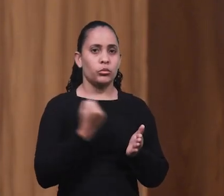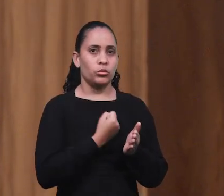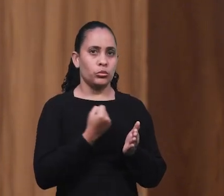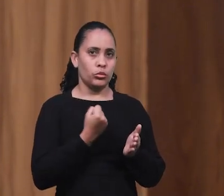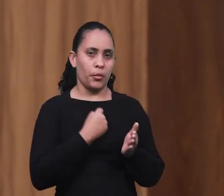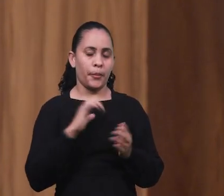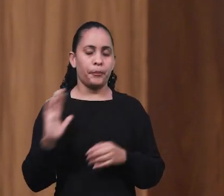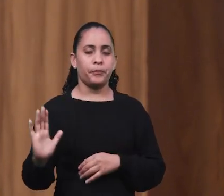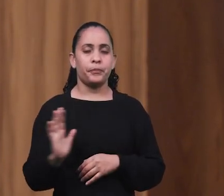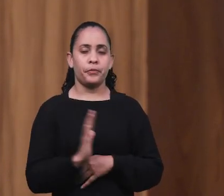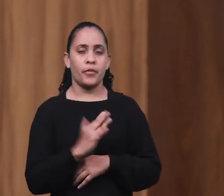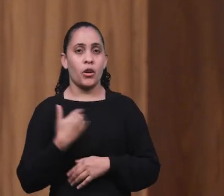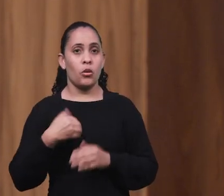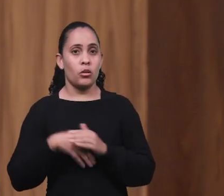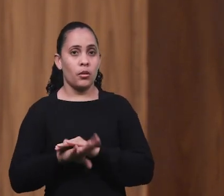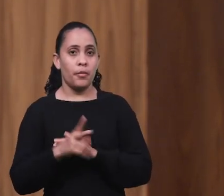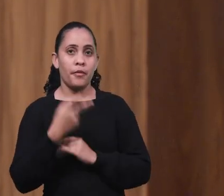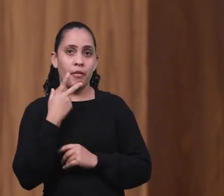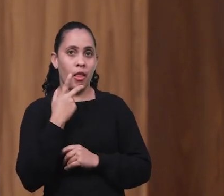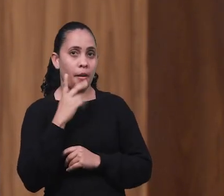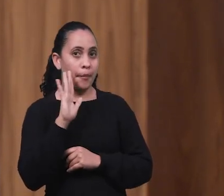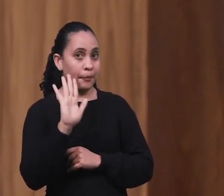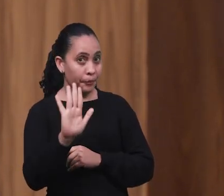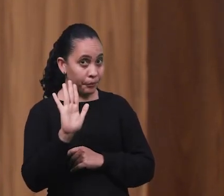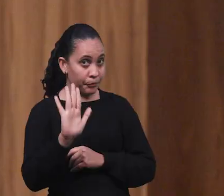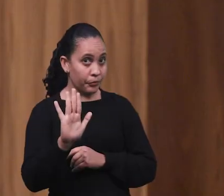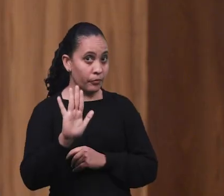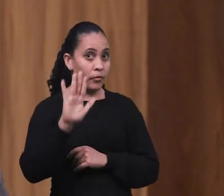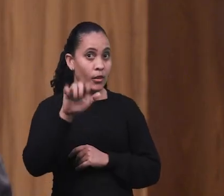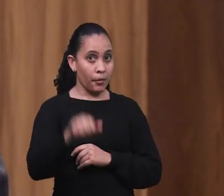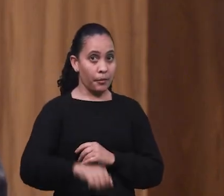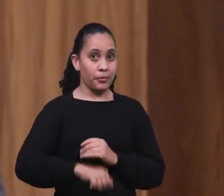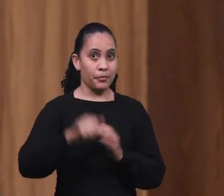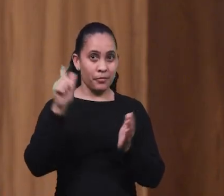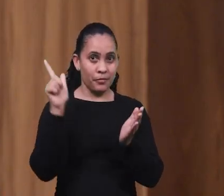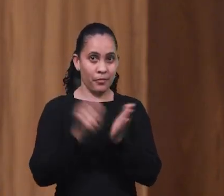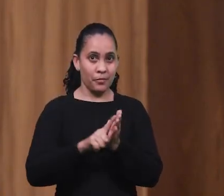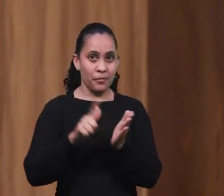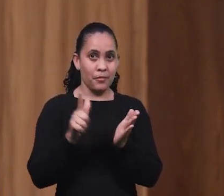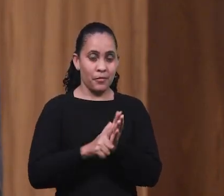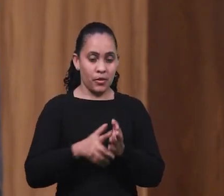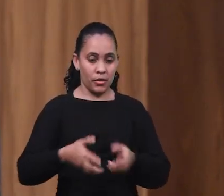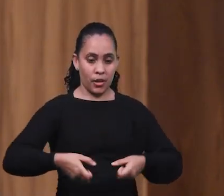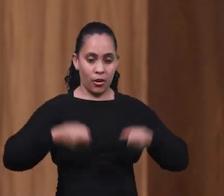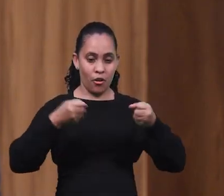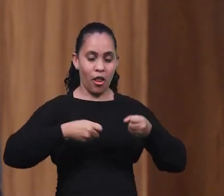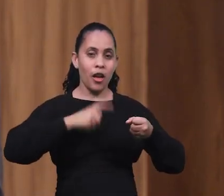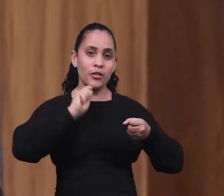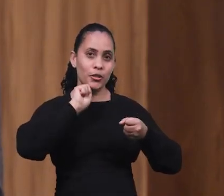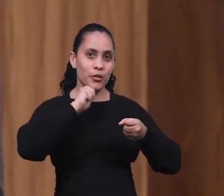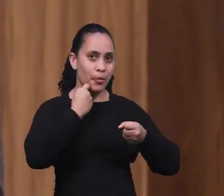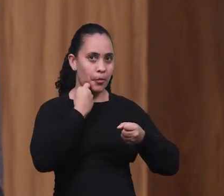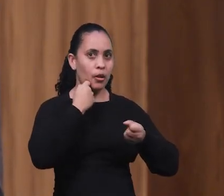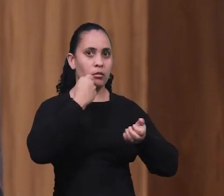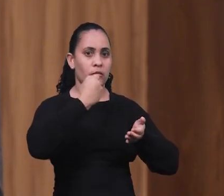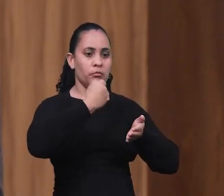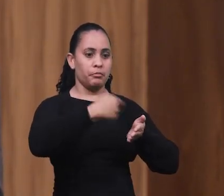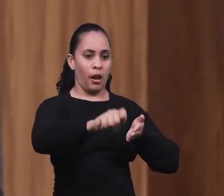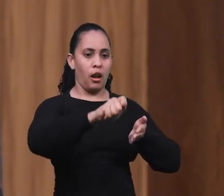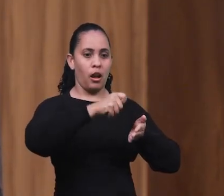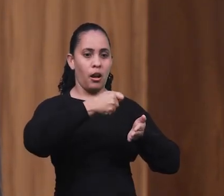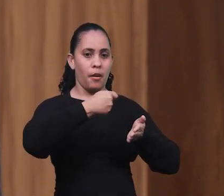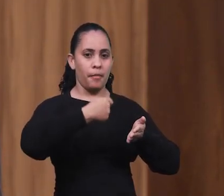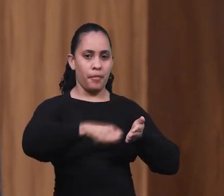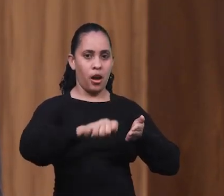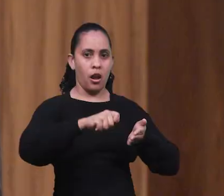Eu costumo dizer assim, olha, pelo menos pegue um papel de pão e começa a anotar ali tudo